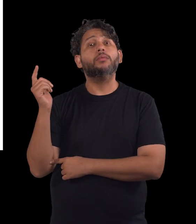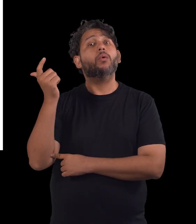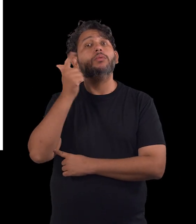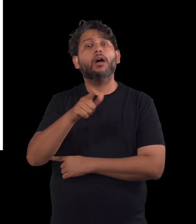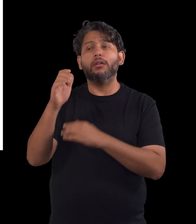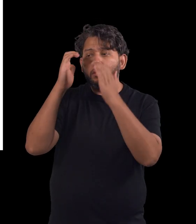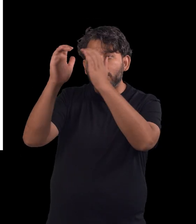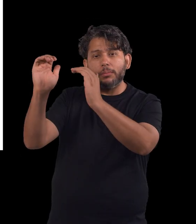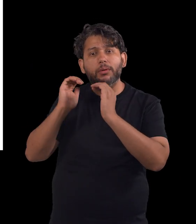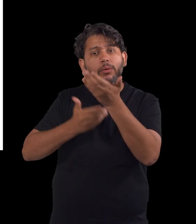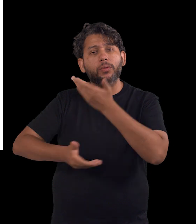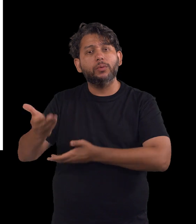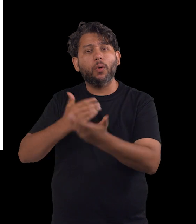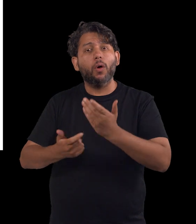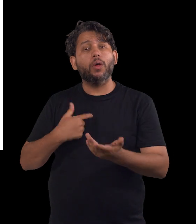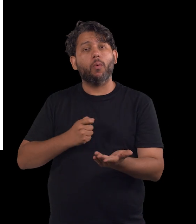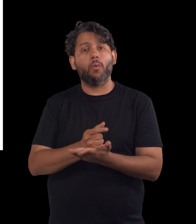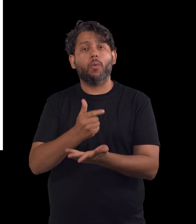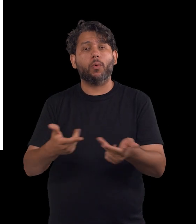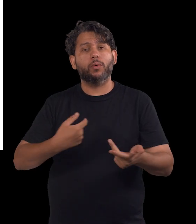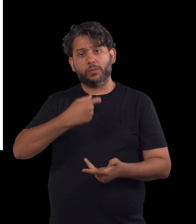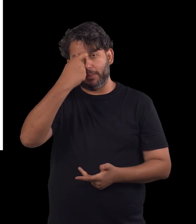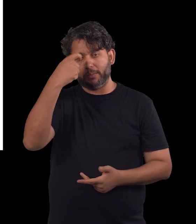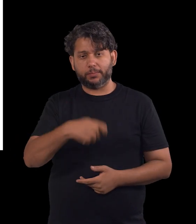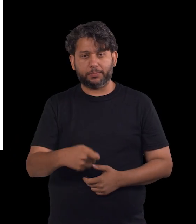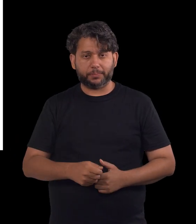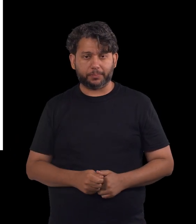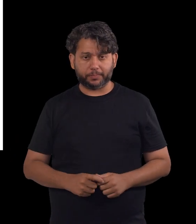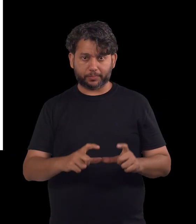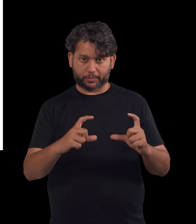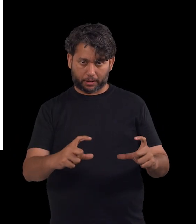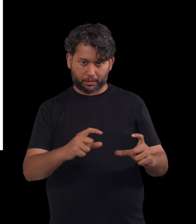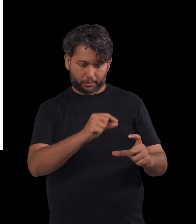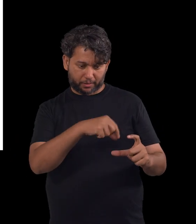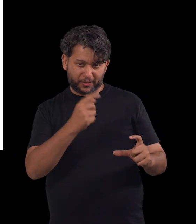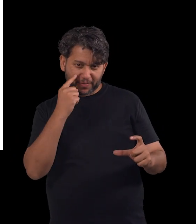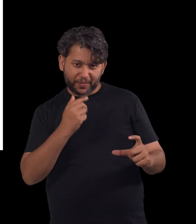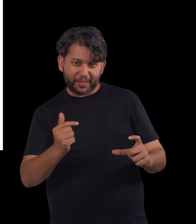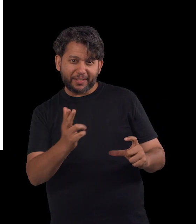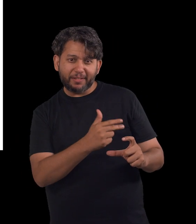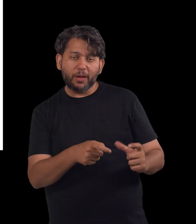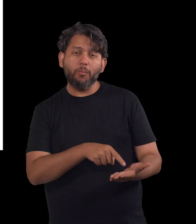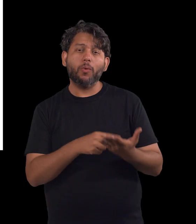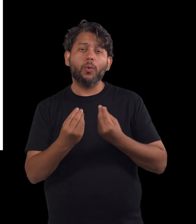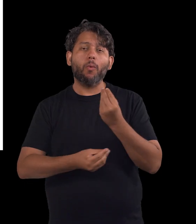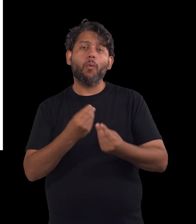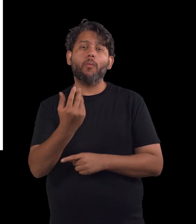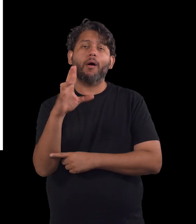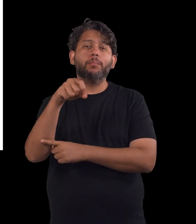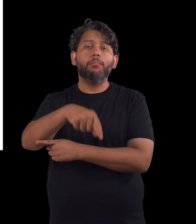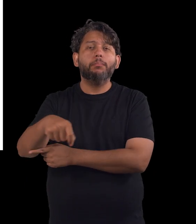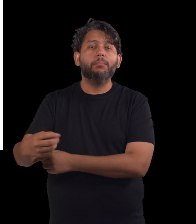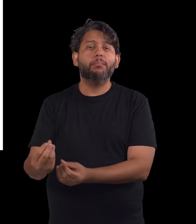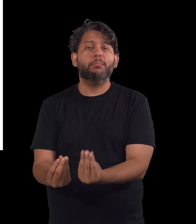ambiente, à convivência respeitosa e ao consumo consciente. As cartelas apresentam ilustrações que